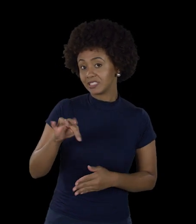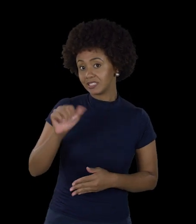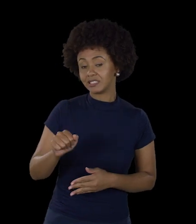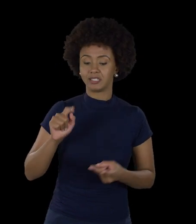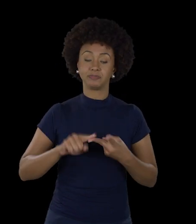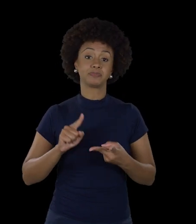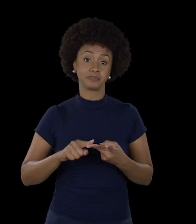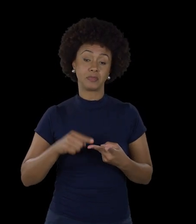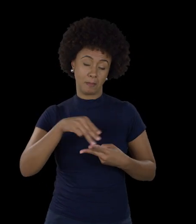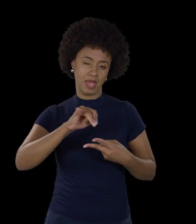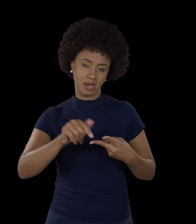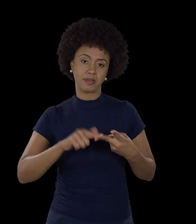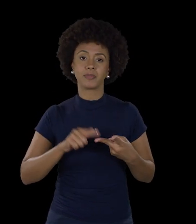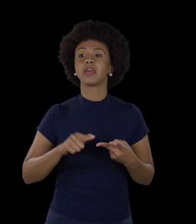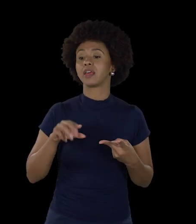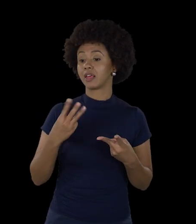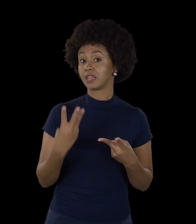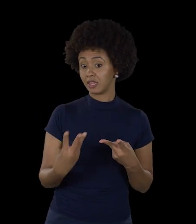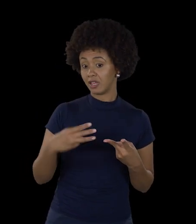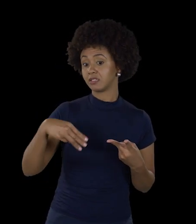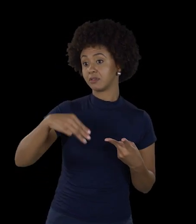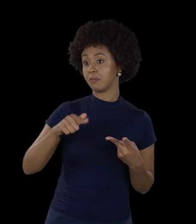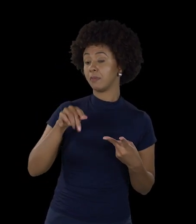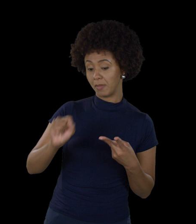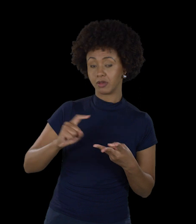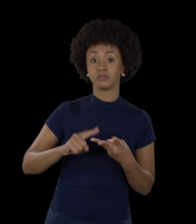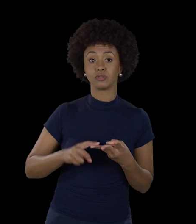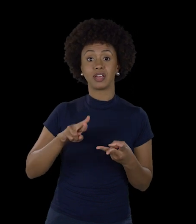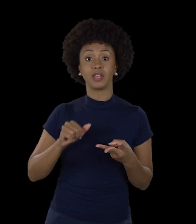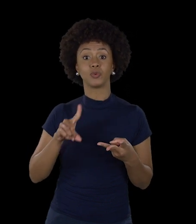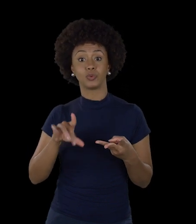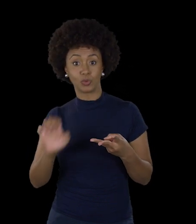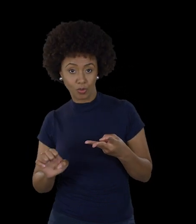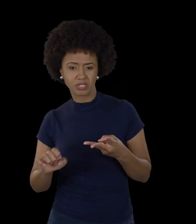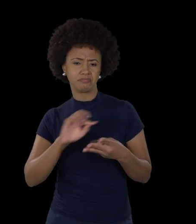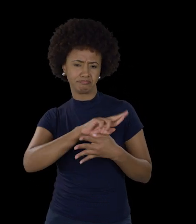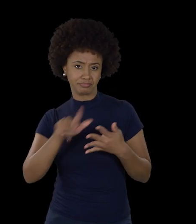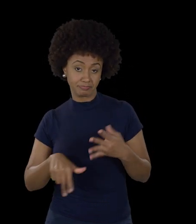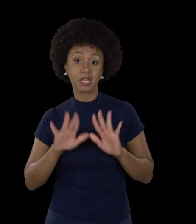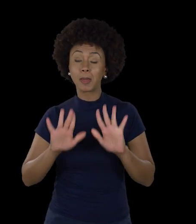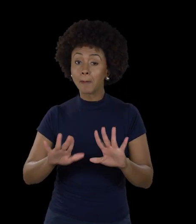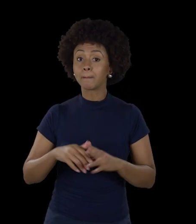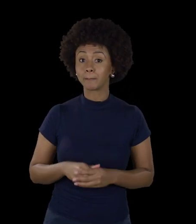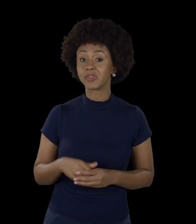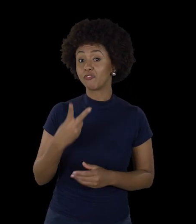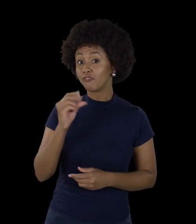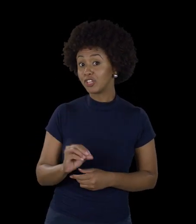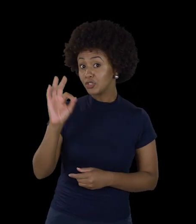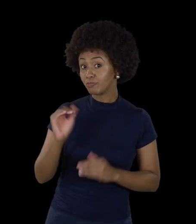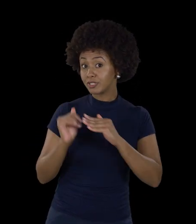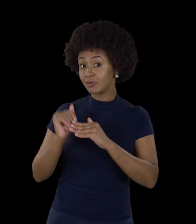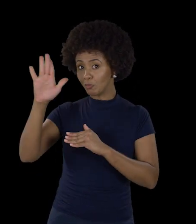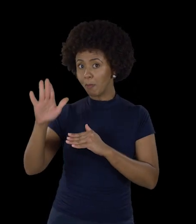Três Magos e Rio Doce, o mais importante do Espírito Santo. Com pouco mais de 20%